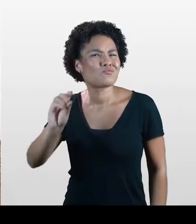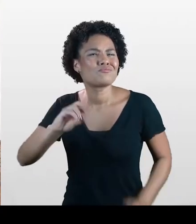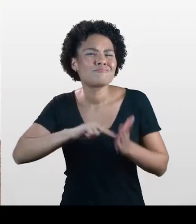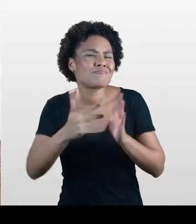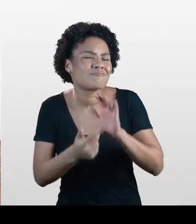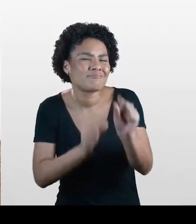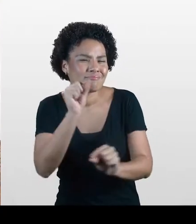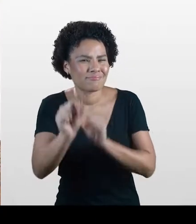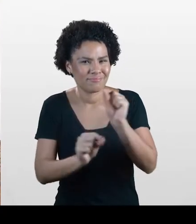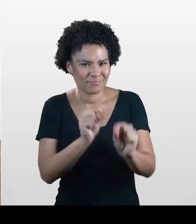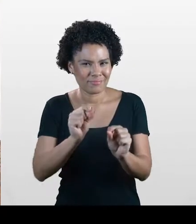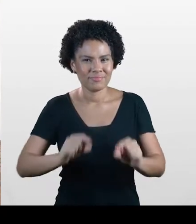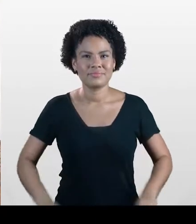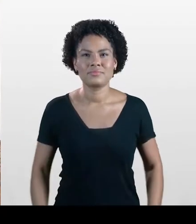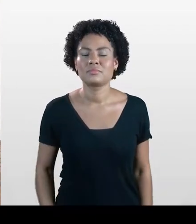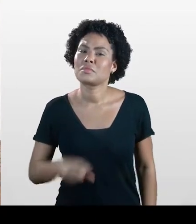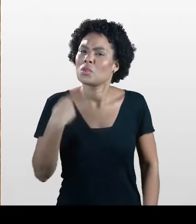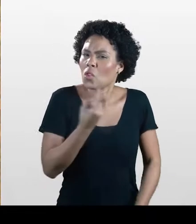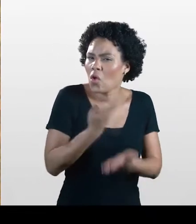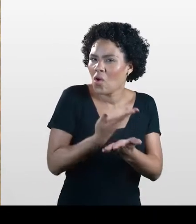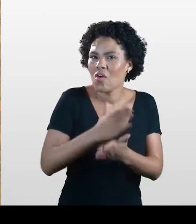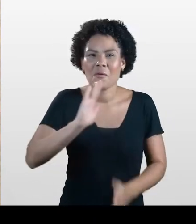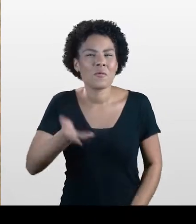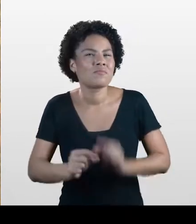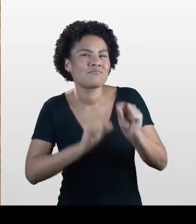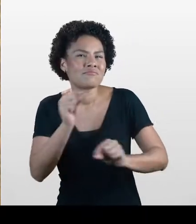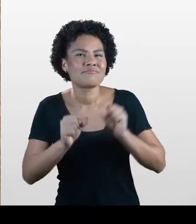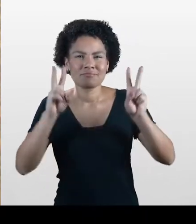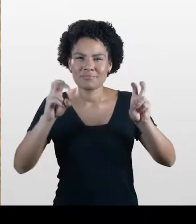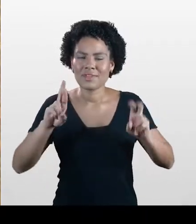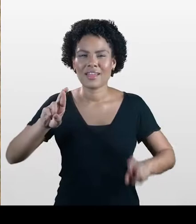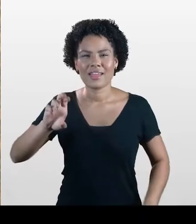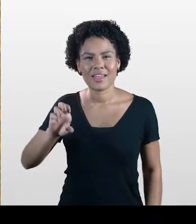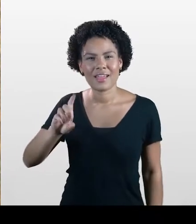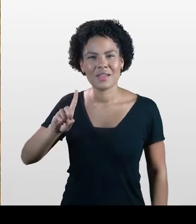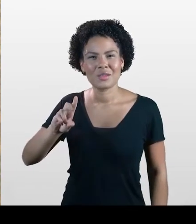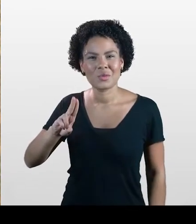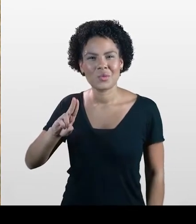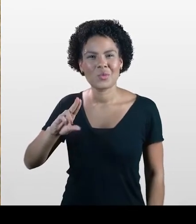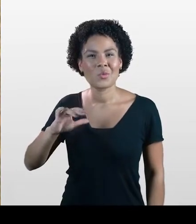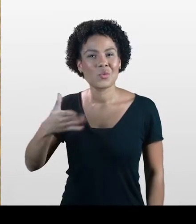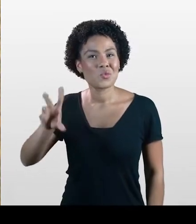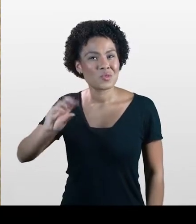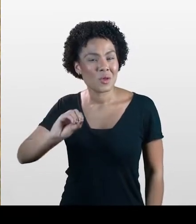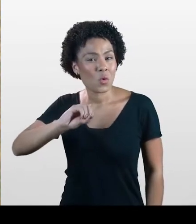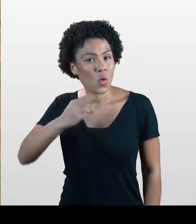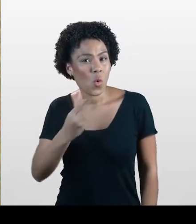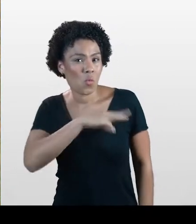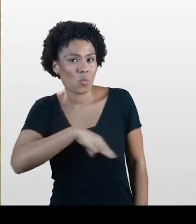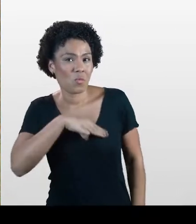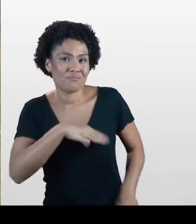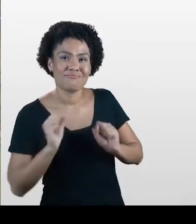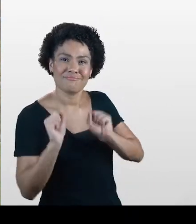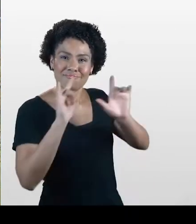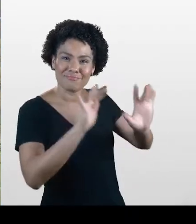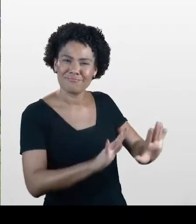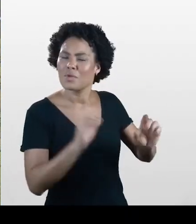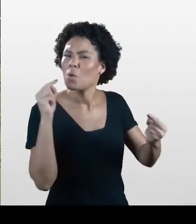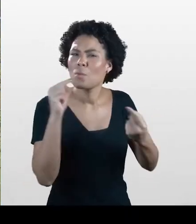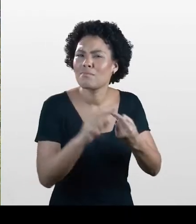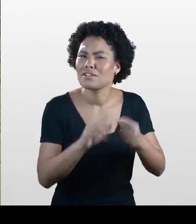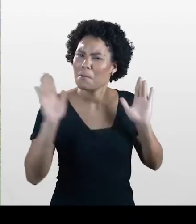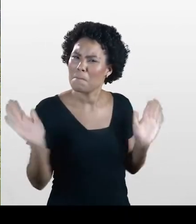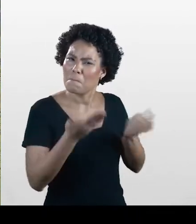vocês o que eram as reduções. Como foi estudado ao longo das aulas, as reduções ou missões jesuíticas